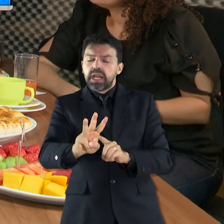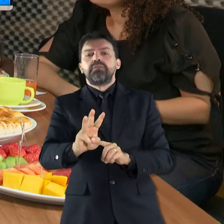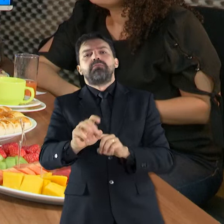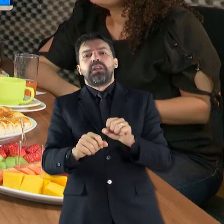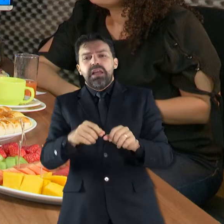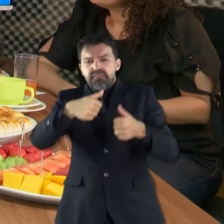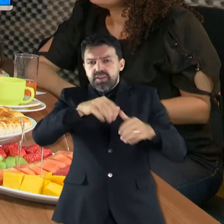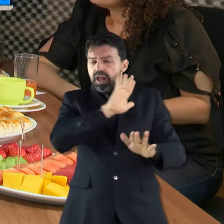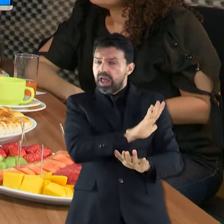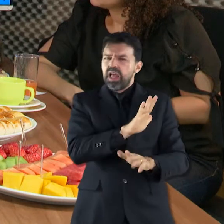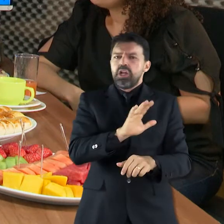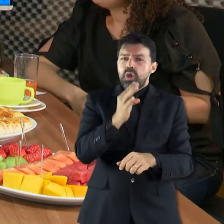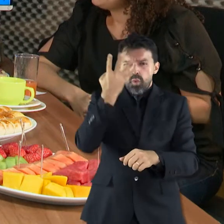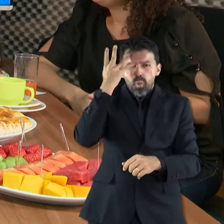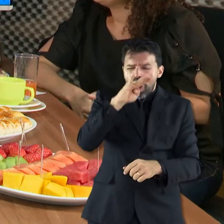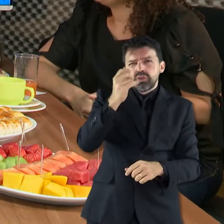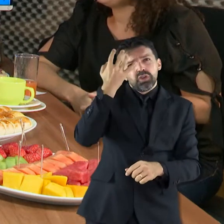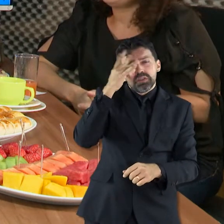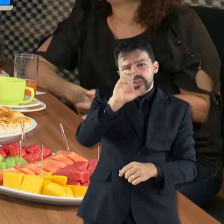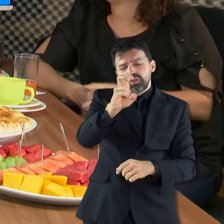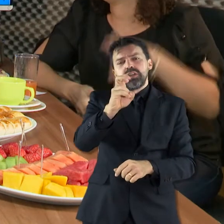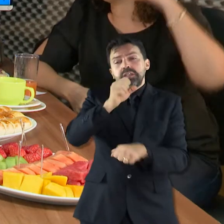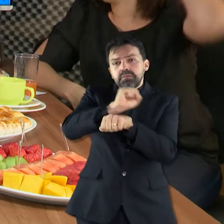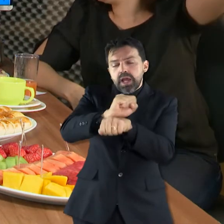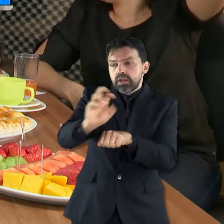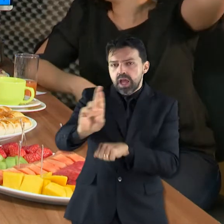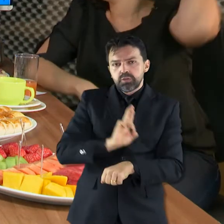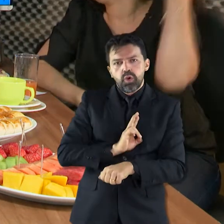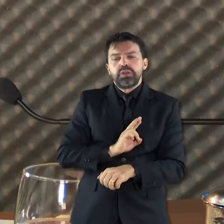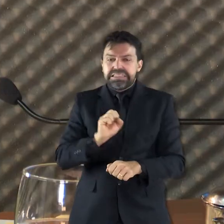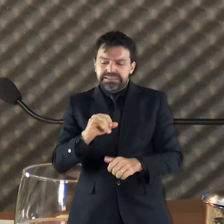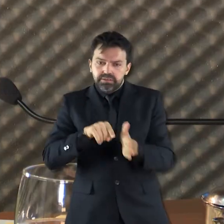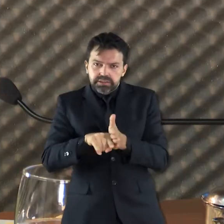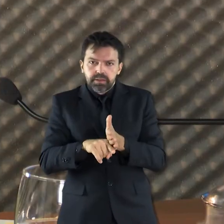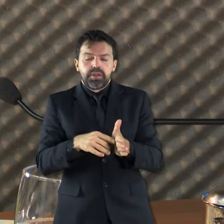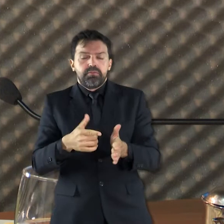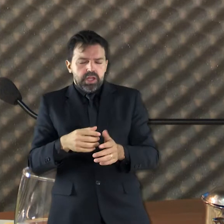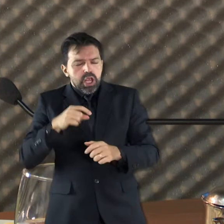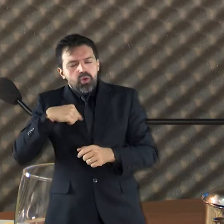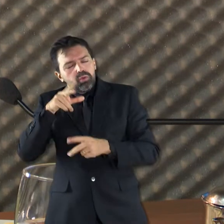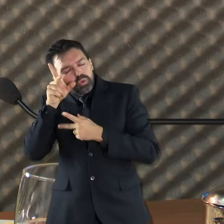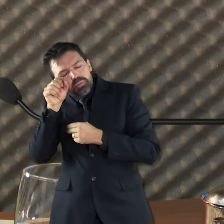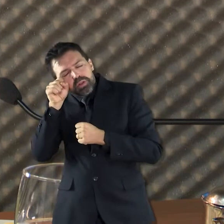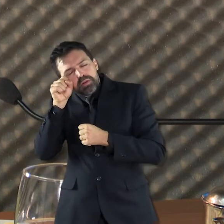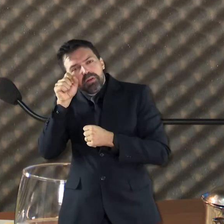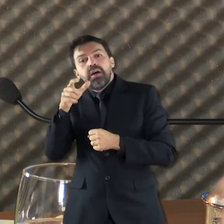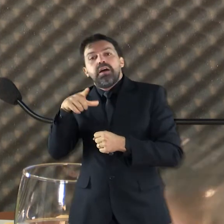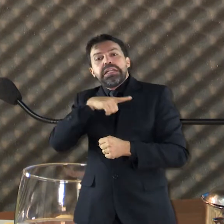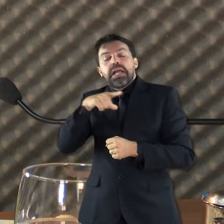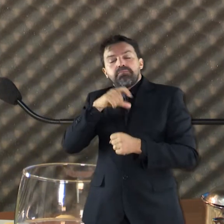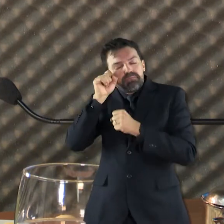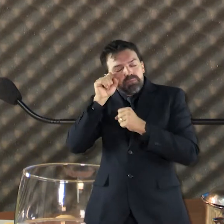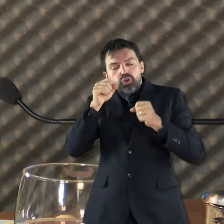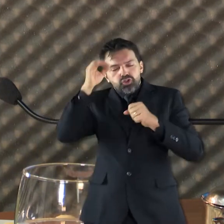5 dias ansioso esperando o resultado. Dá até pesadelo. Dá medo, né? Dá medo, né? Encontrei uma vez, estava dormindo, apareceu o médico no meu sonho. E aí, Eric, já que o bicho